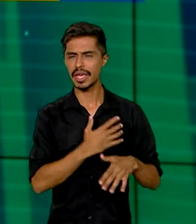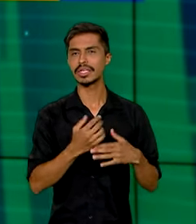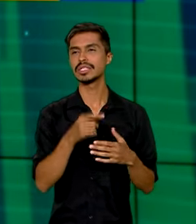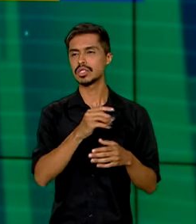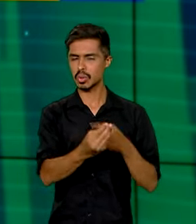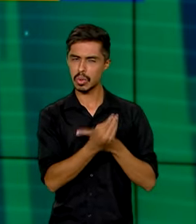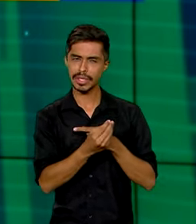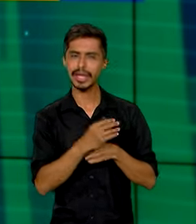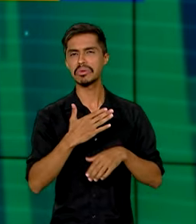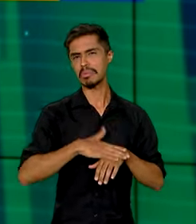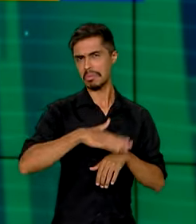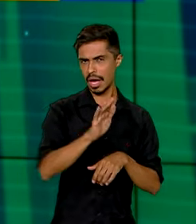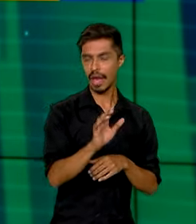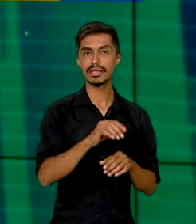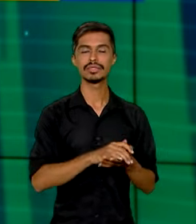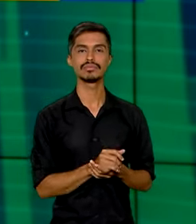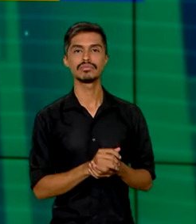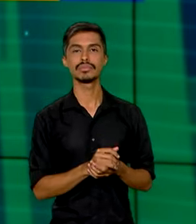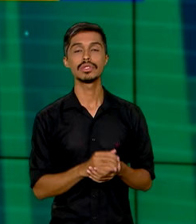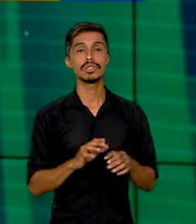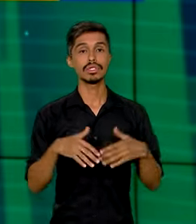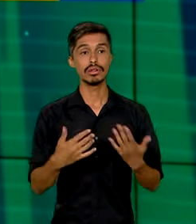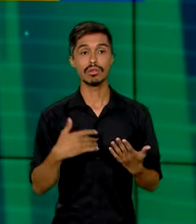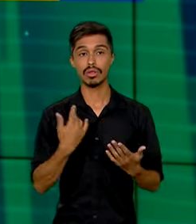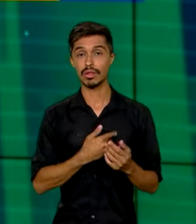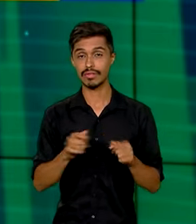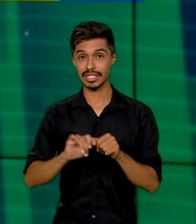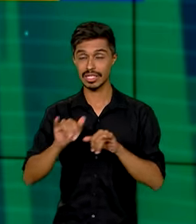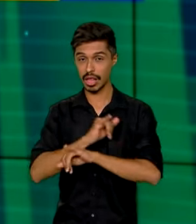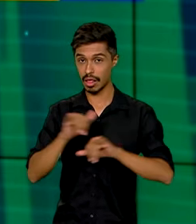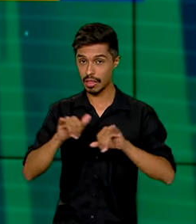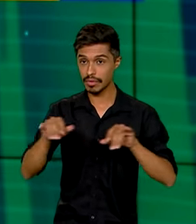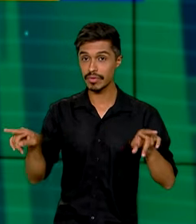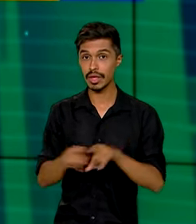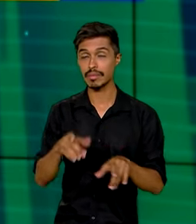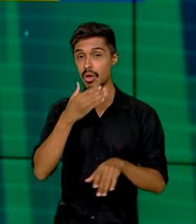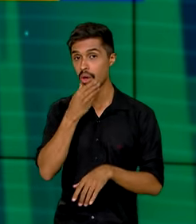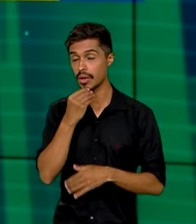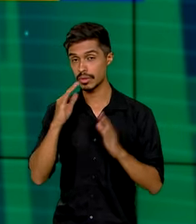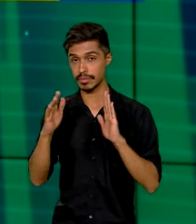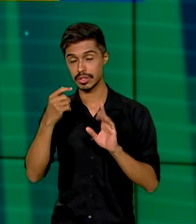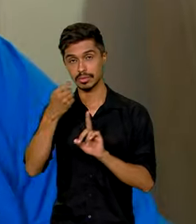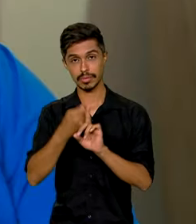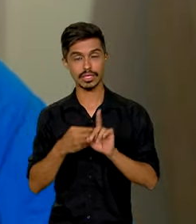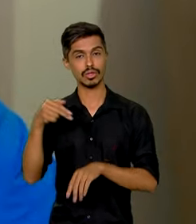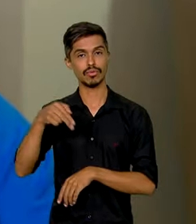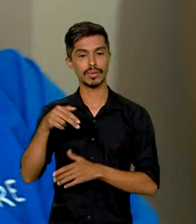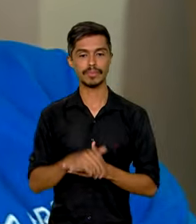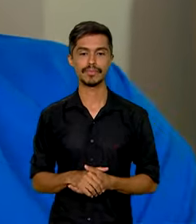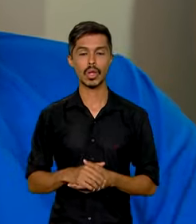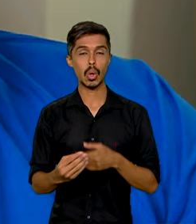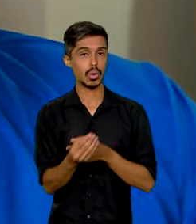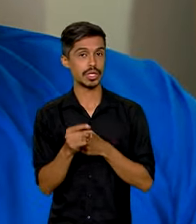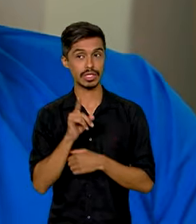de si maior, e estamos fazendo esse alerta também para os homens durante o mês de novembro. Cuidados